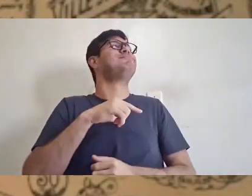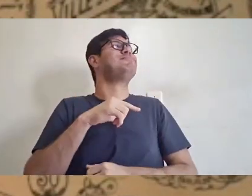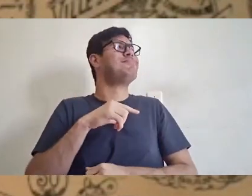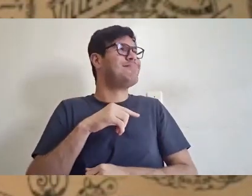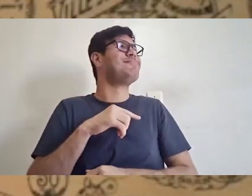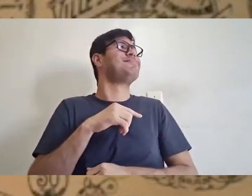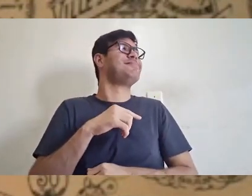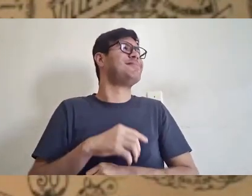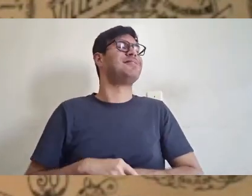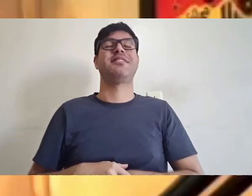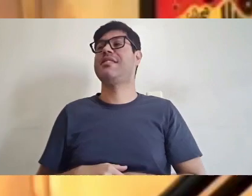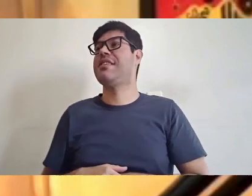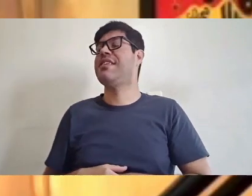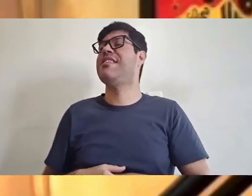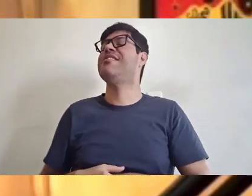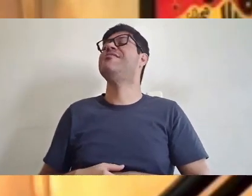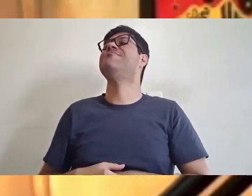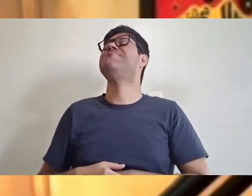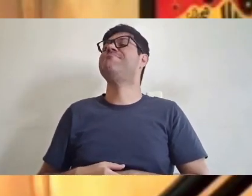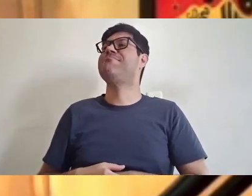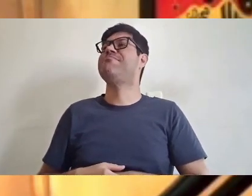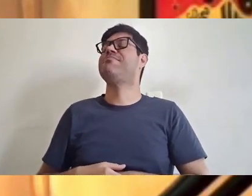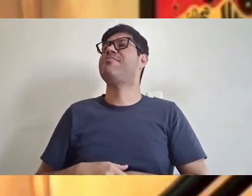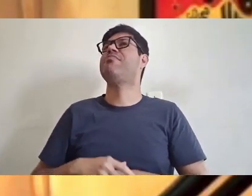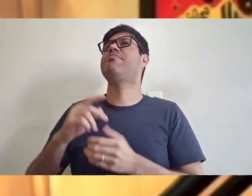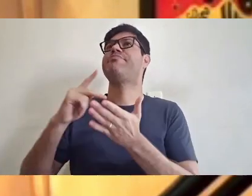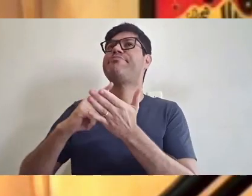Quando os italianos vieram para cá e tal,